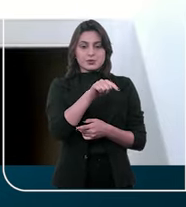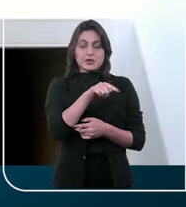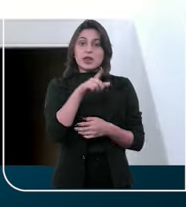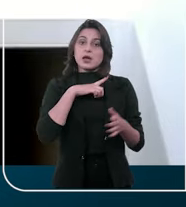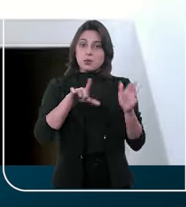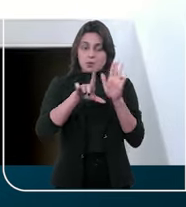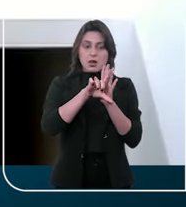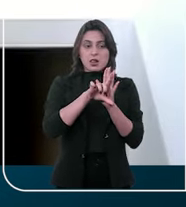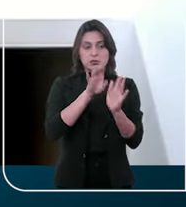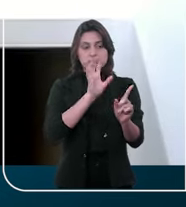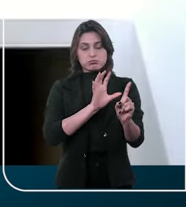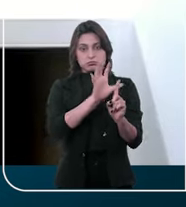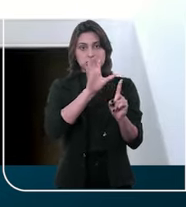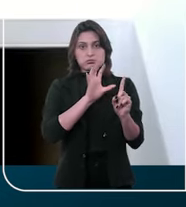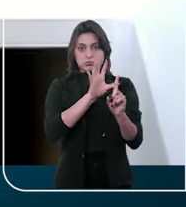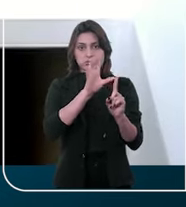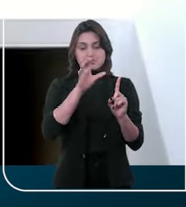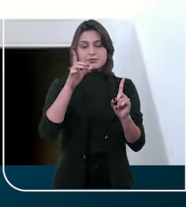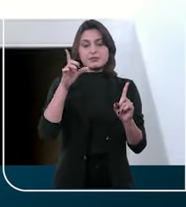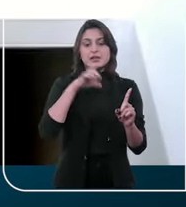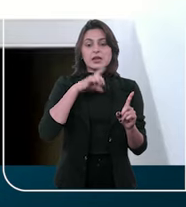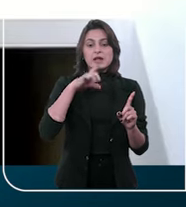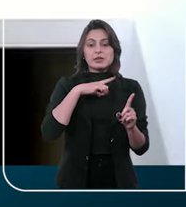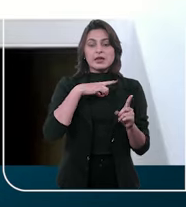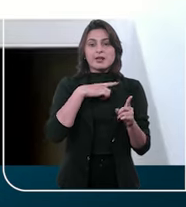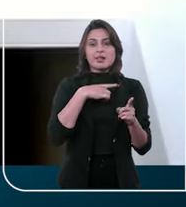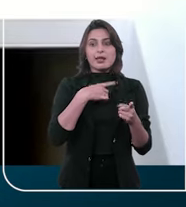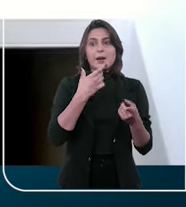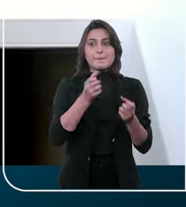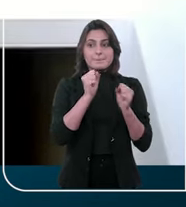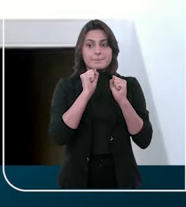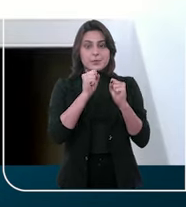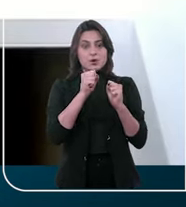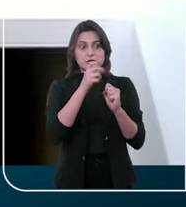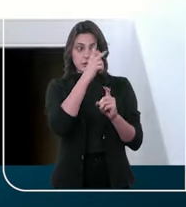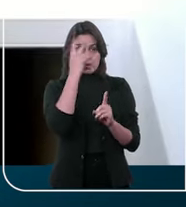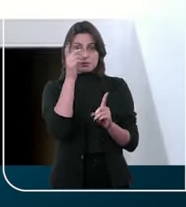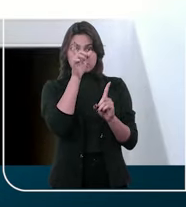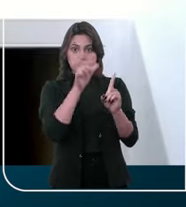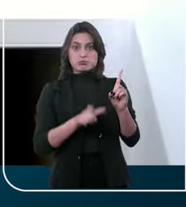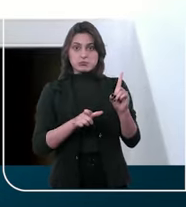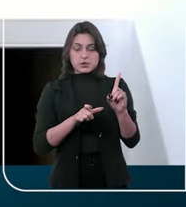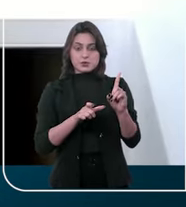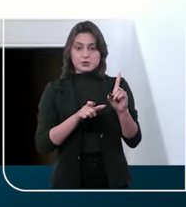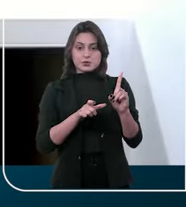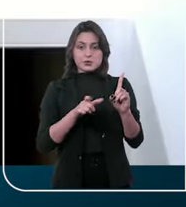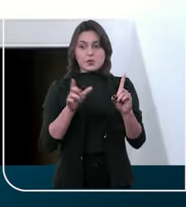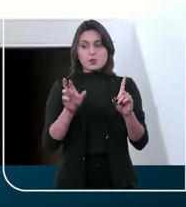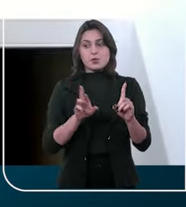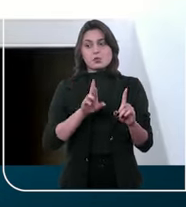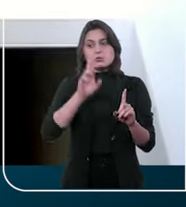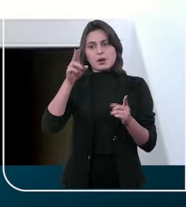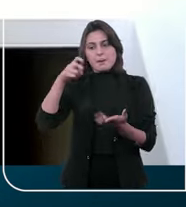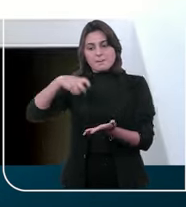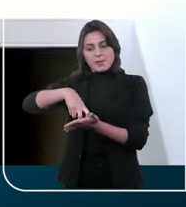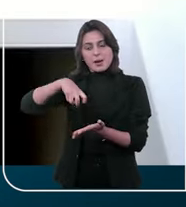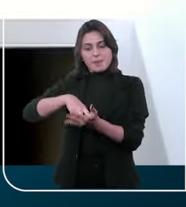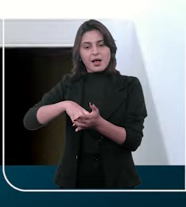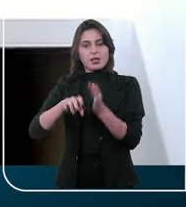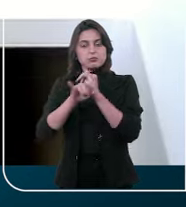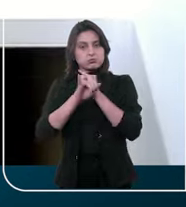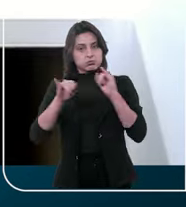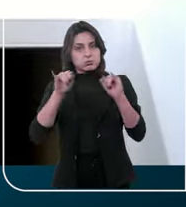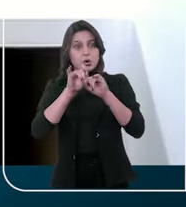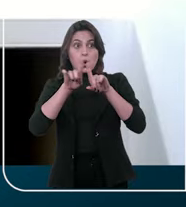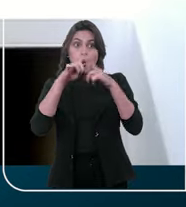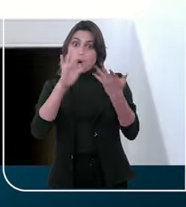pode, inclusive, responsabilizar os responsáveis pelas mídias sociais, desde que hajam, é claro, em coautoria com a autoridade. A